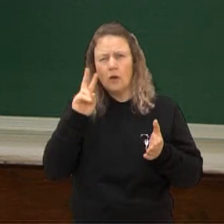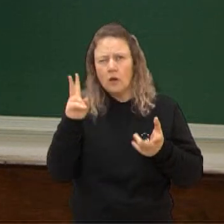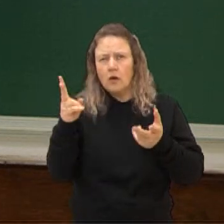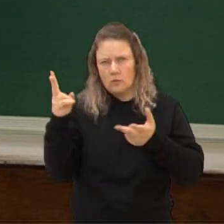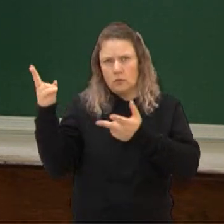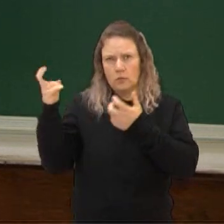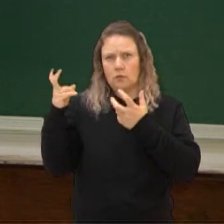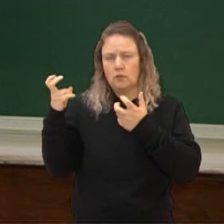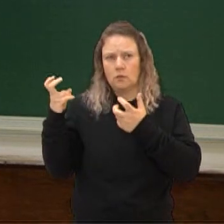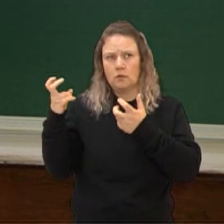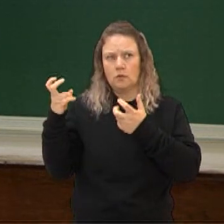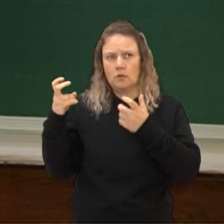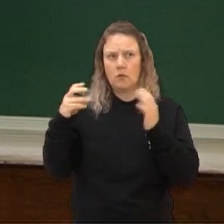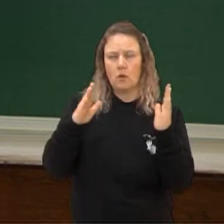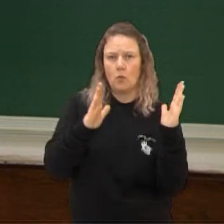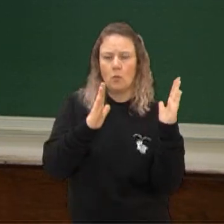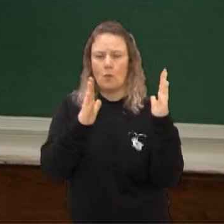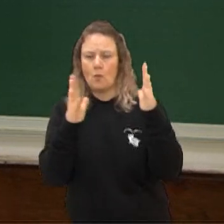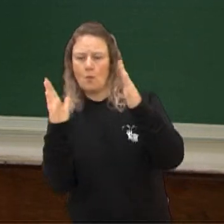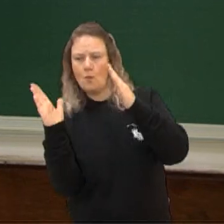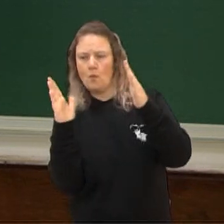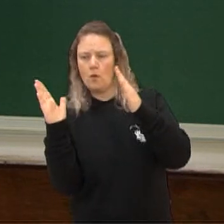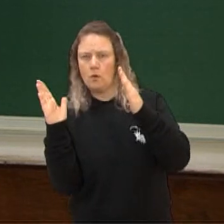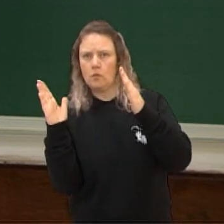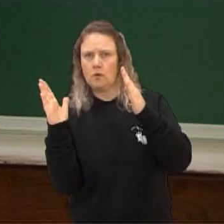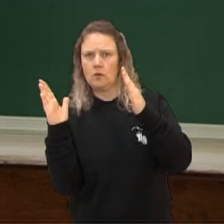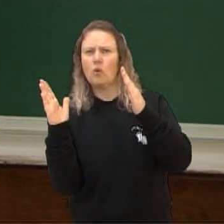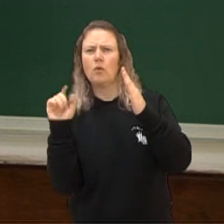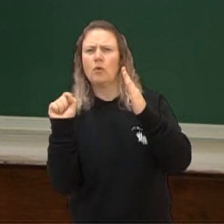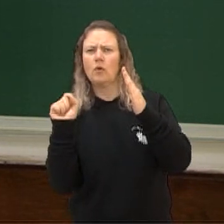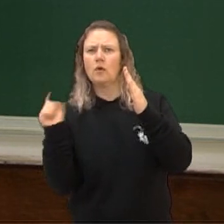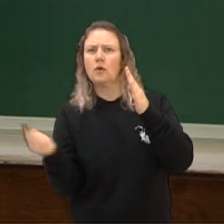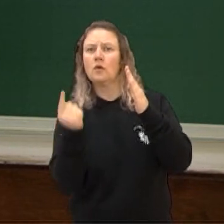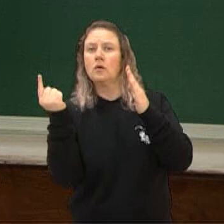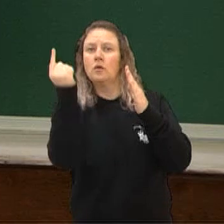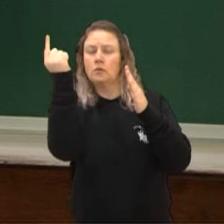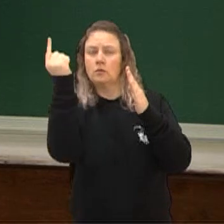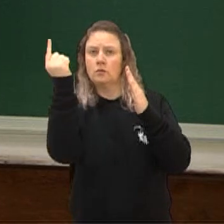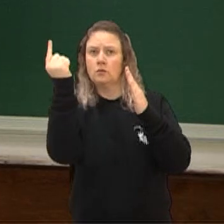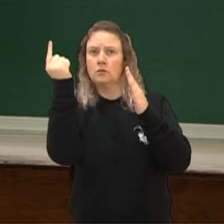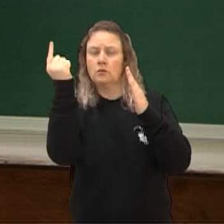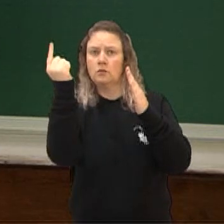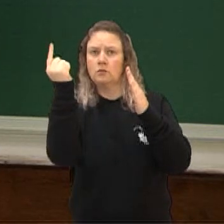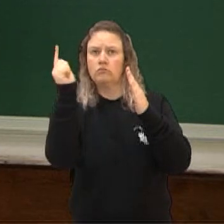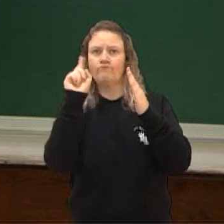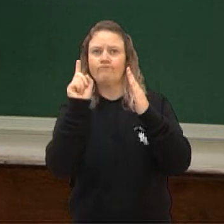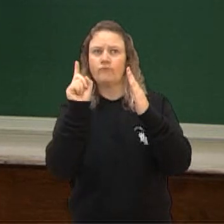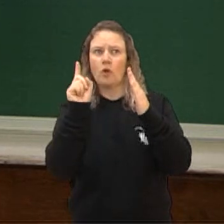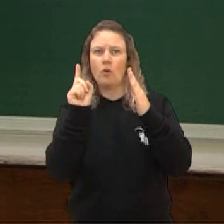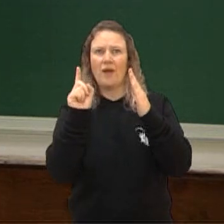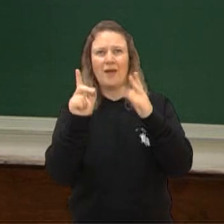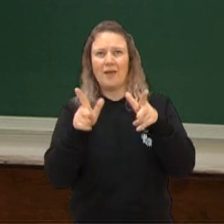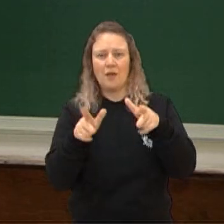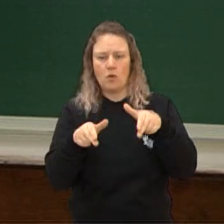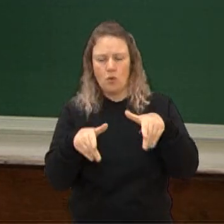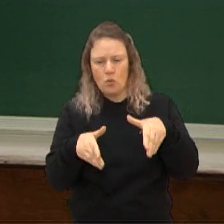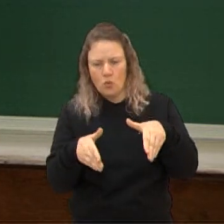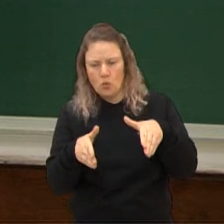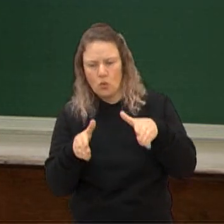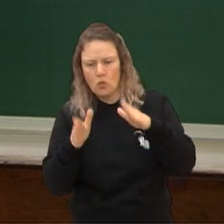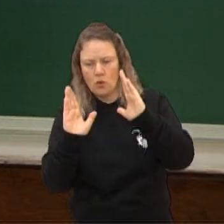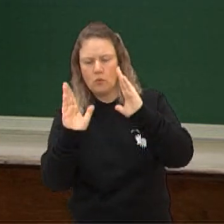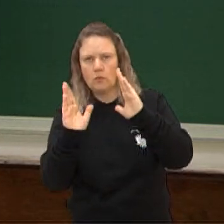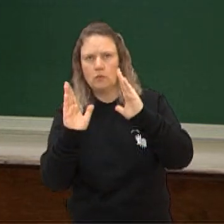mais detidamente, mas a altura que define esse prisma oblíquo, ela não está perpendicular à base, ela é na